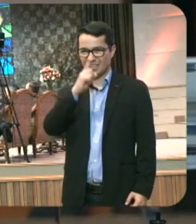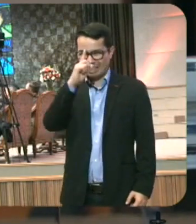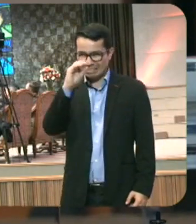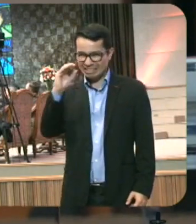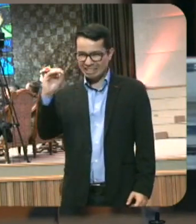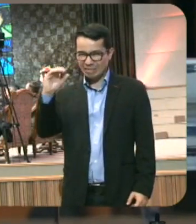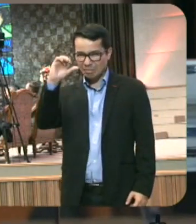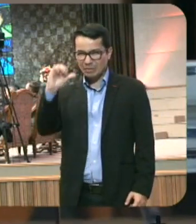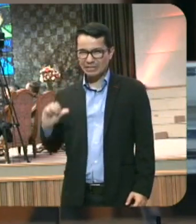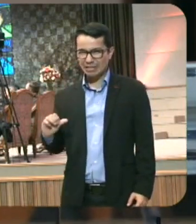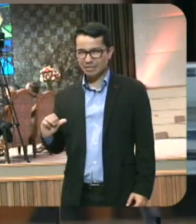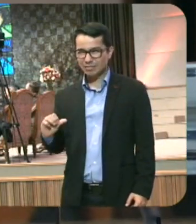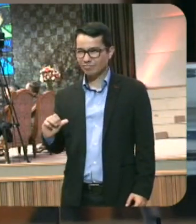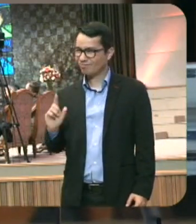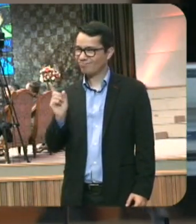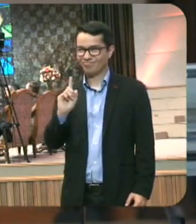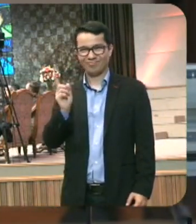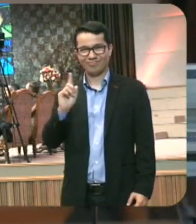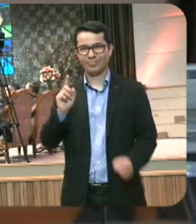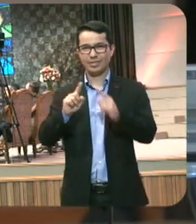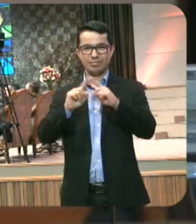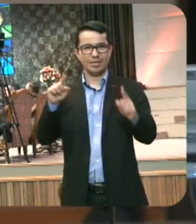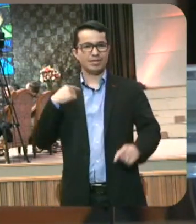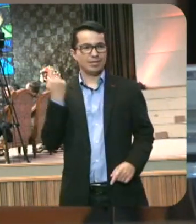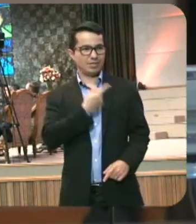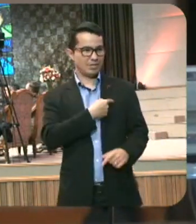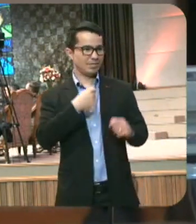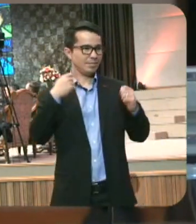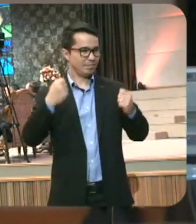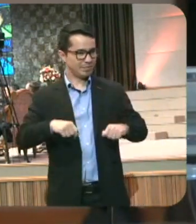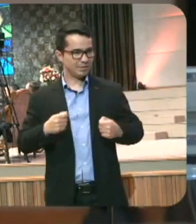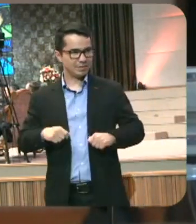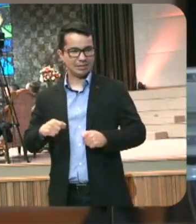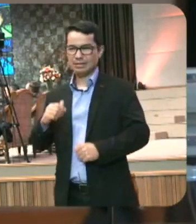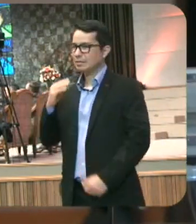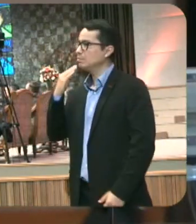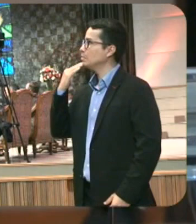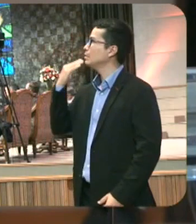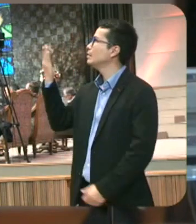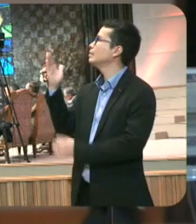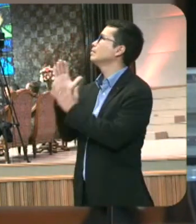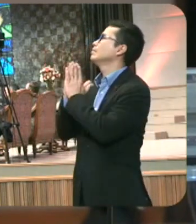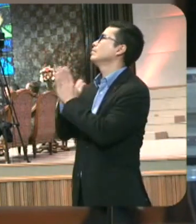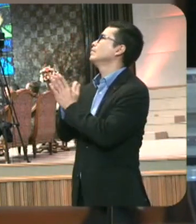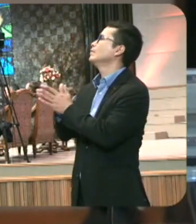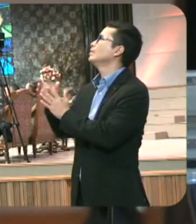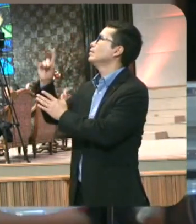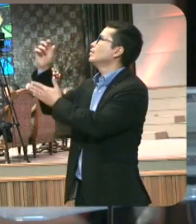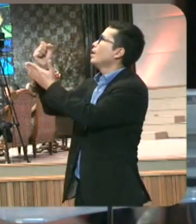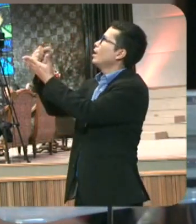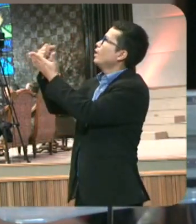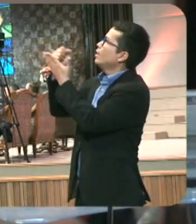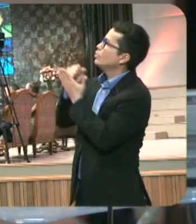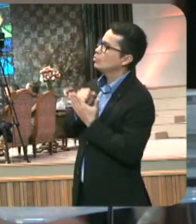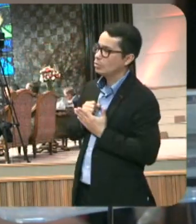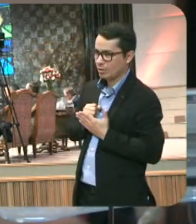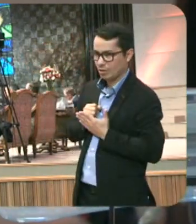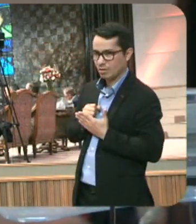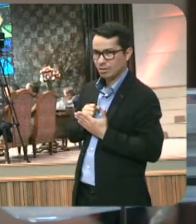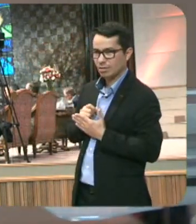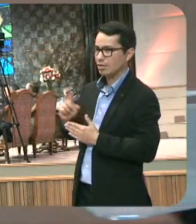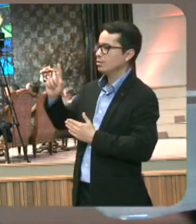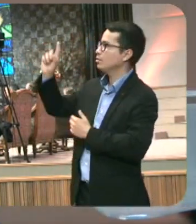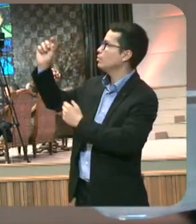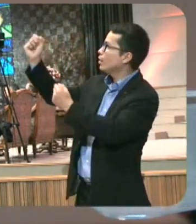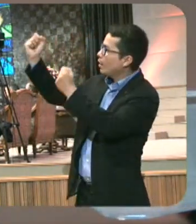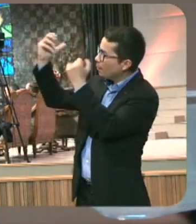mas que nós podemos depender da graça de Deus em toda e qualquer circunstância. E até